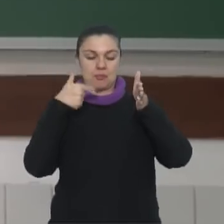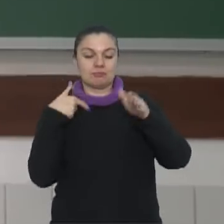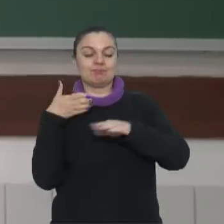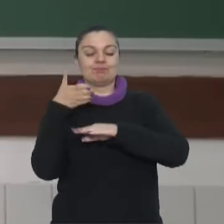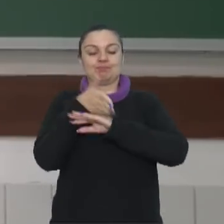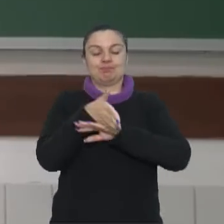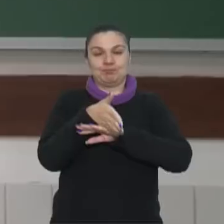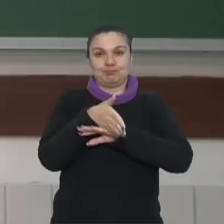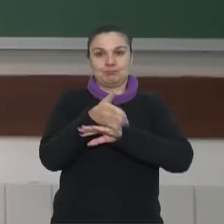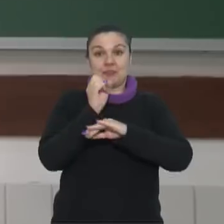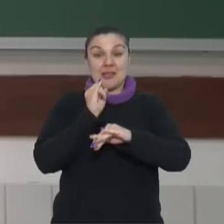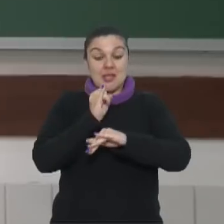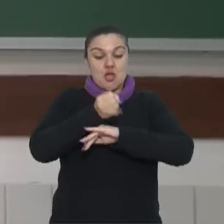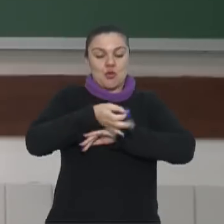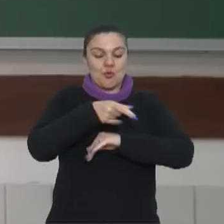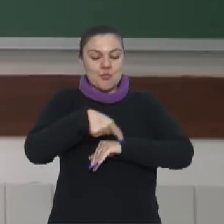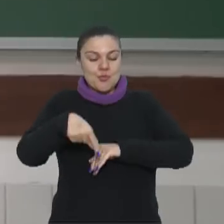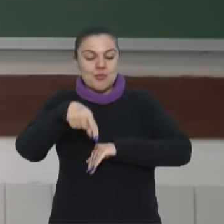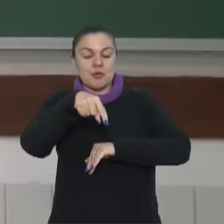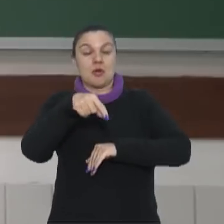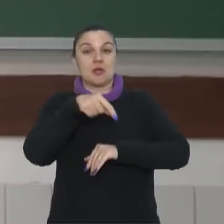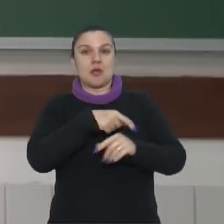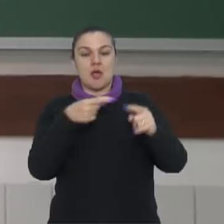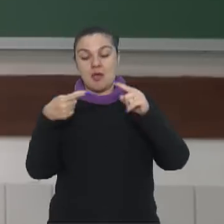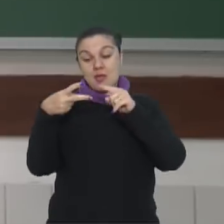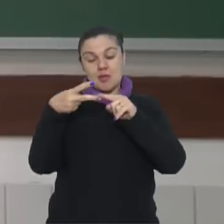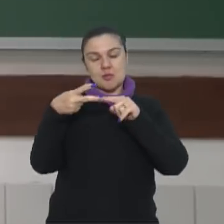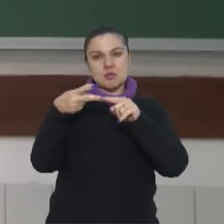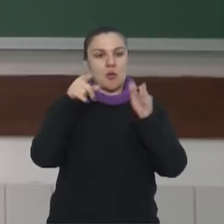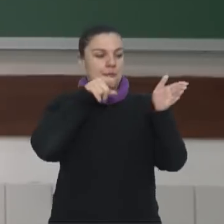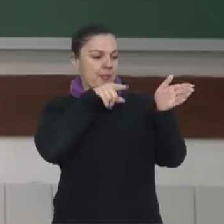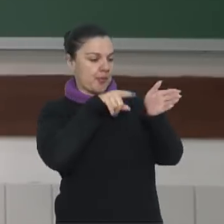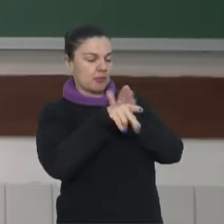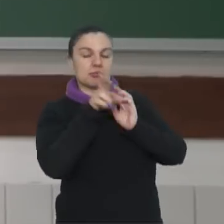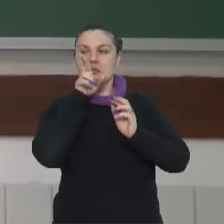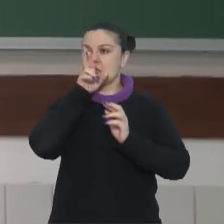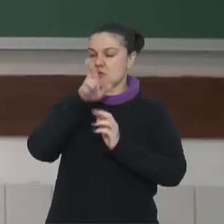introdutório. E o segundo momento, pergunta e resposta.